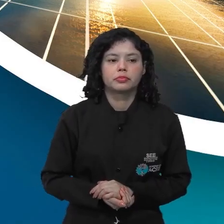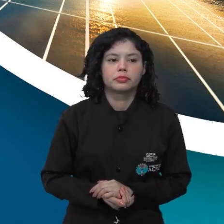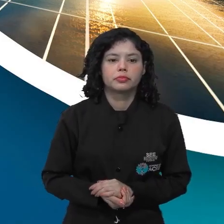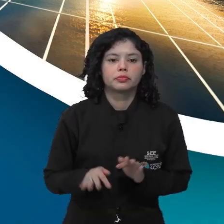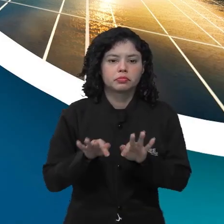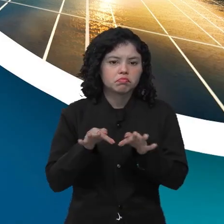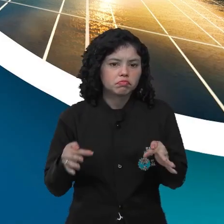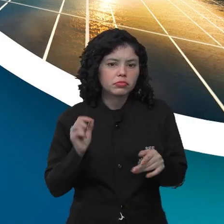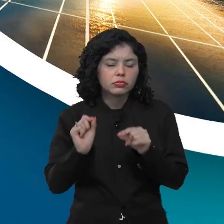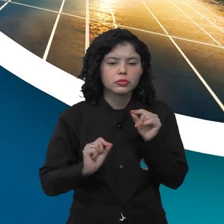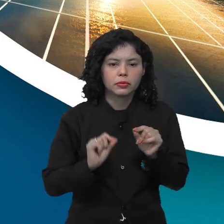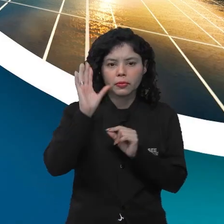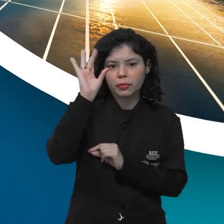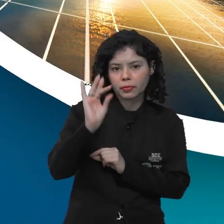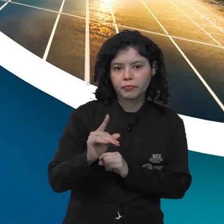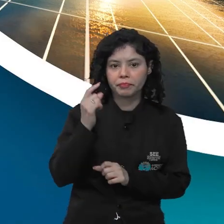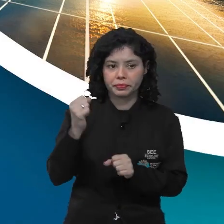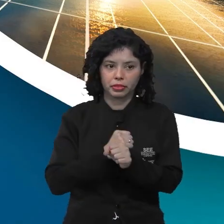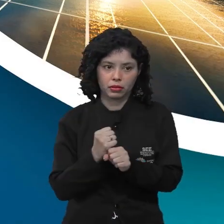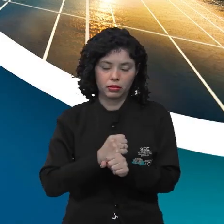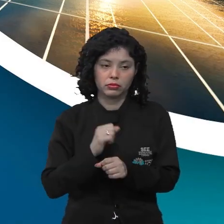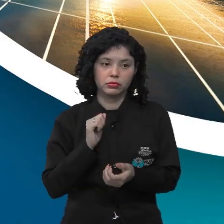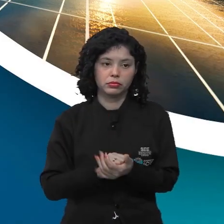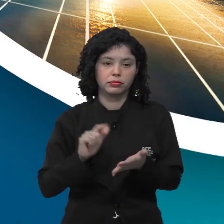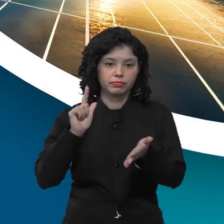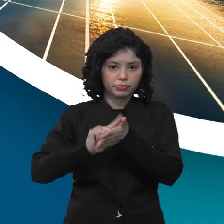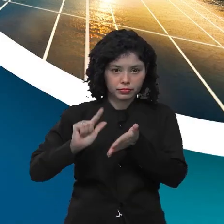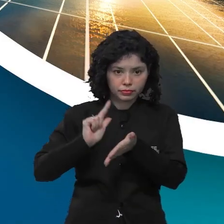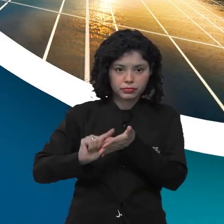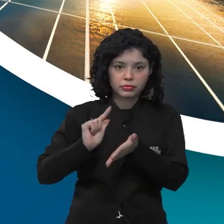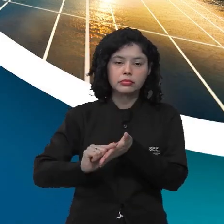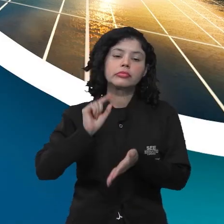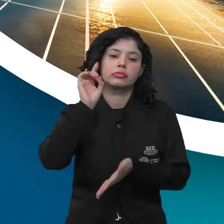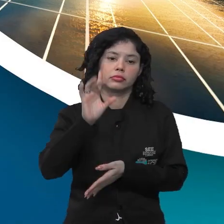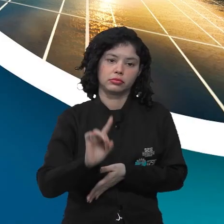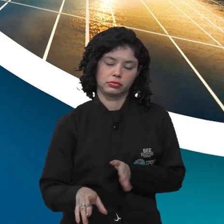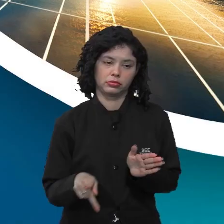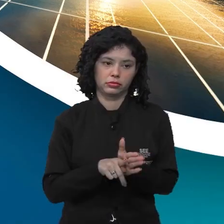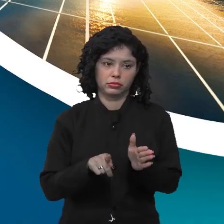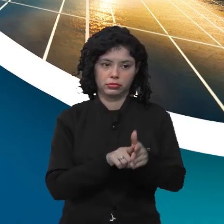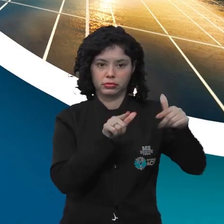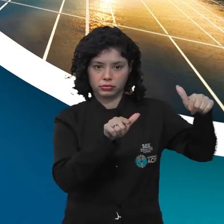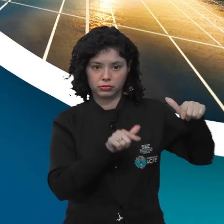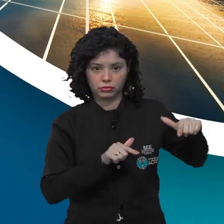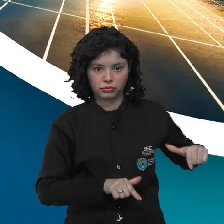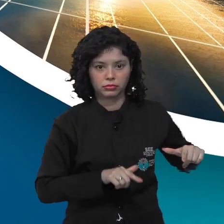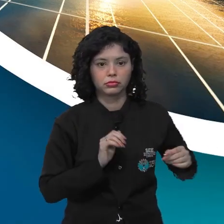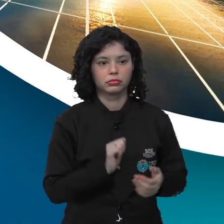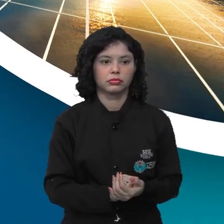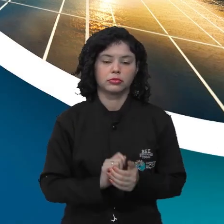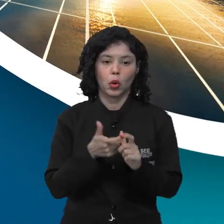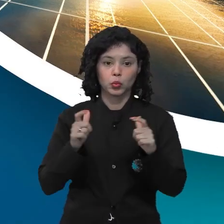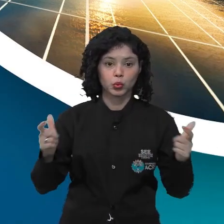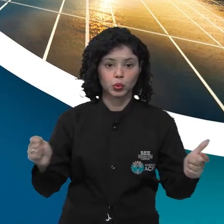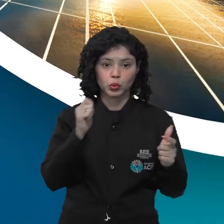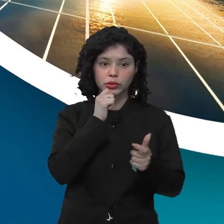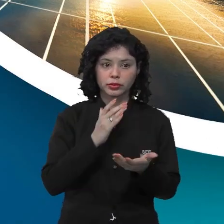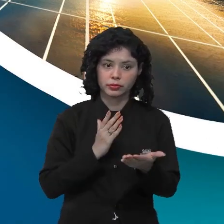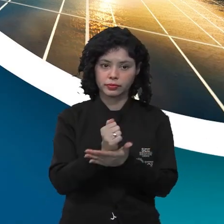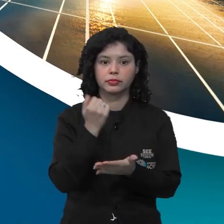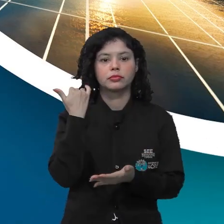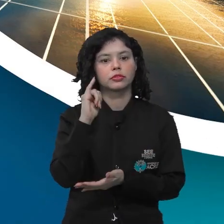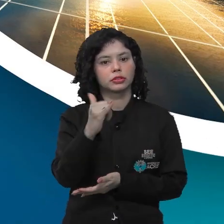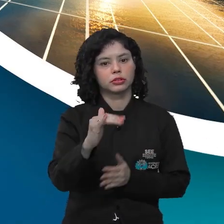A manutenção, a cada 1 ano, você precisa dar ali uma limpeza nas placas, né, para aumentar ali a questão da captação